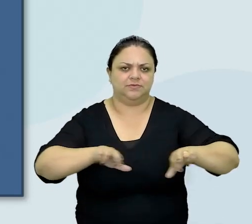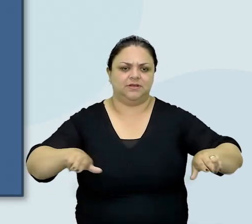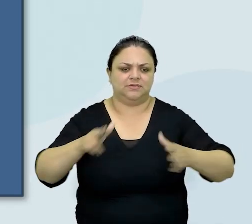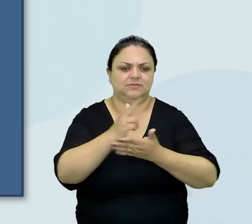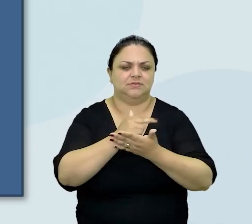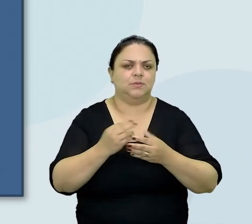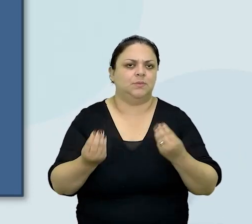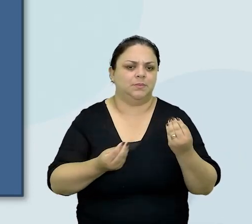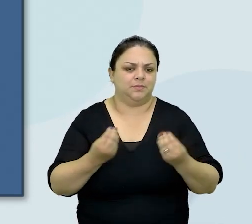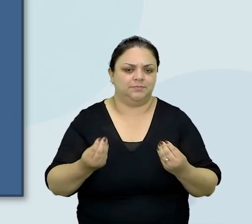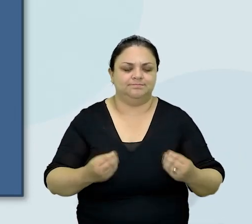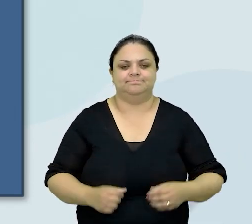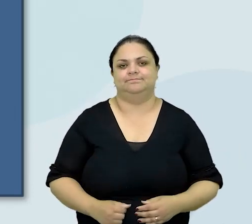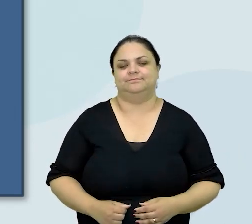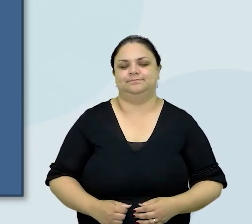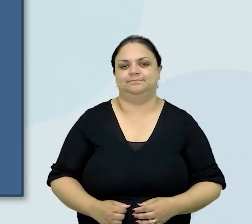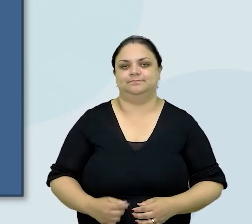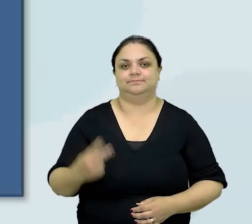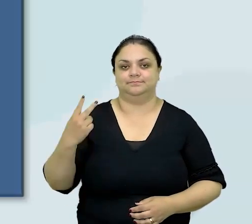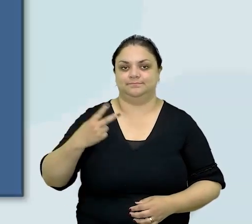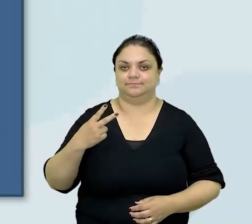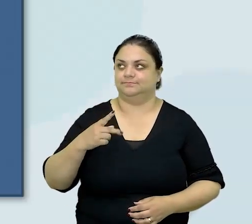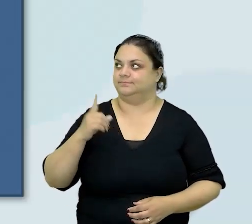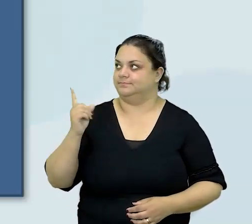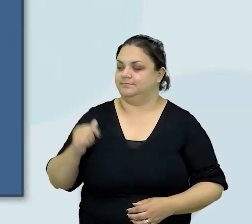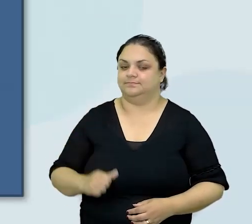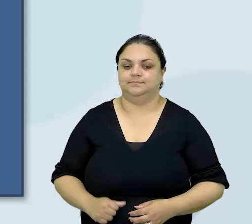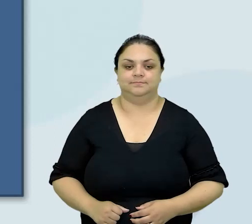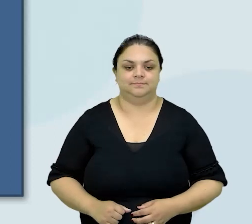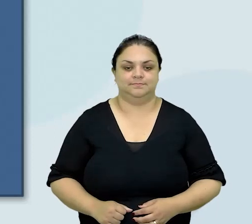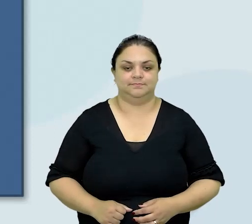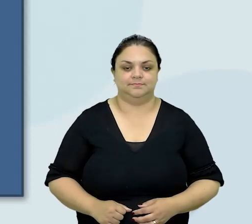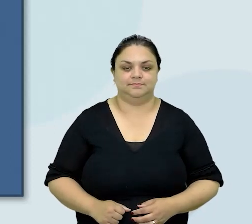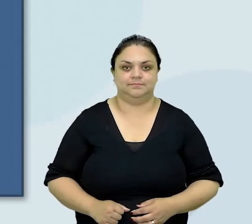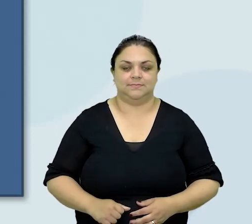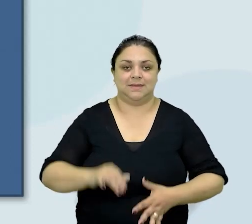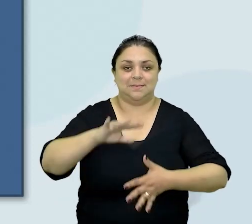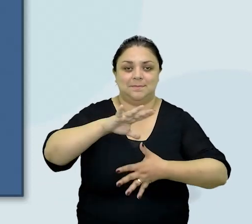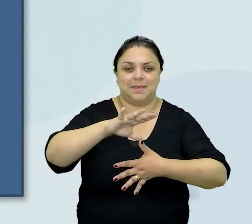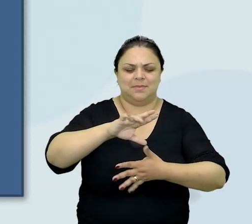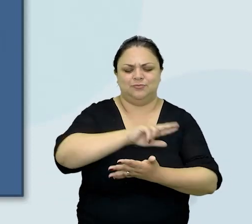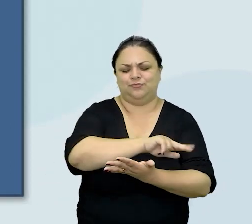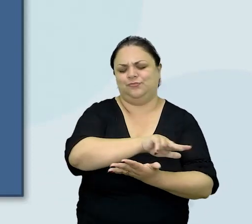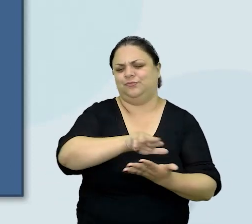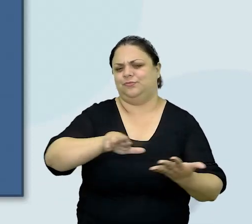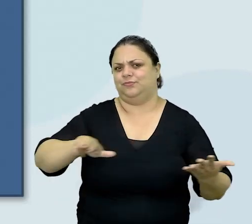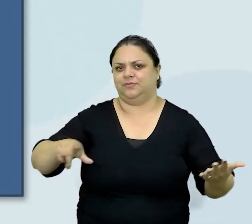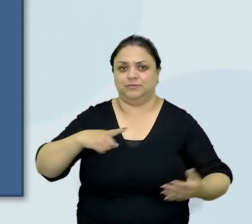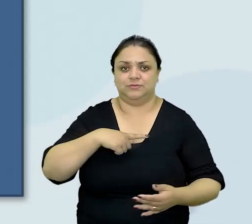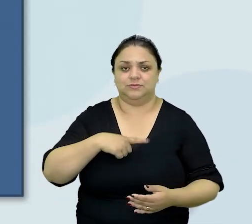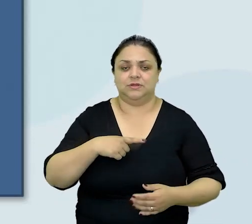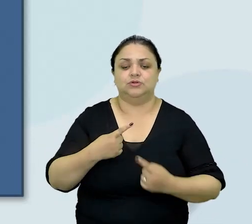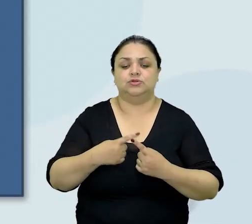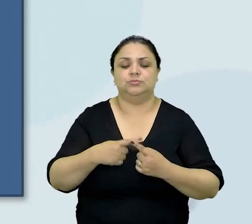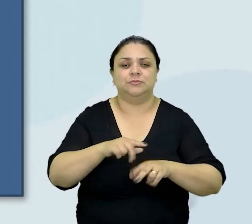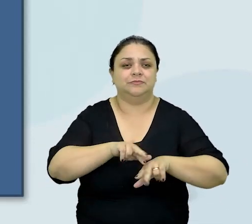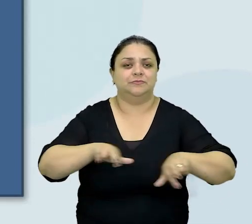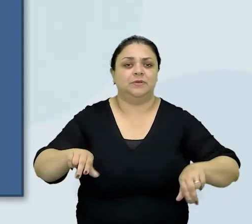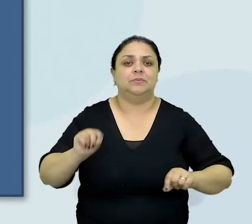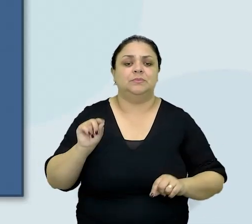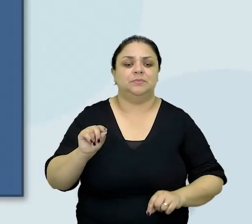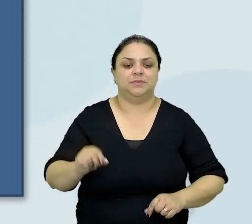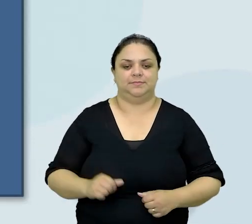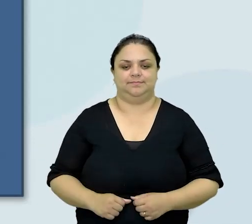vamos falar, no segundo bloco, os diferentes tipos de projeções cartográficas. E, por fim, nós vamos